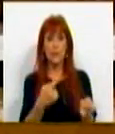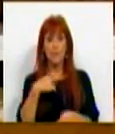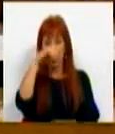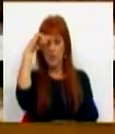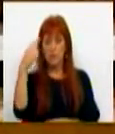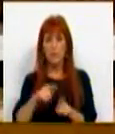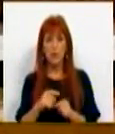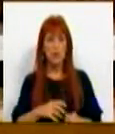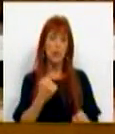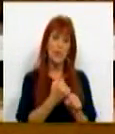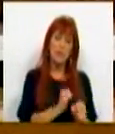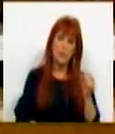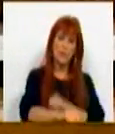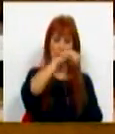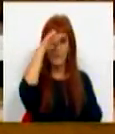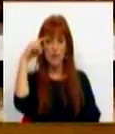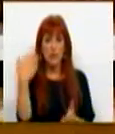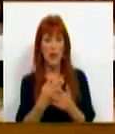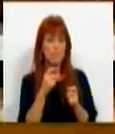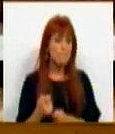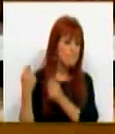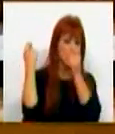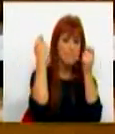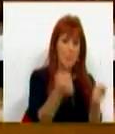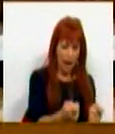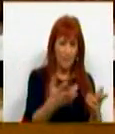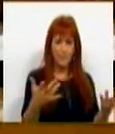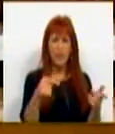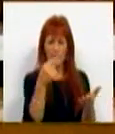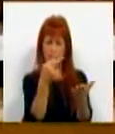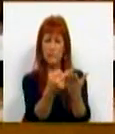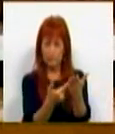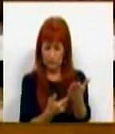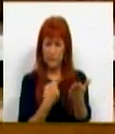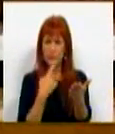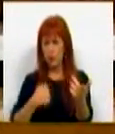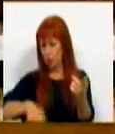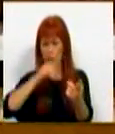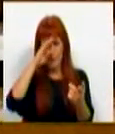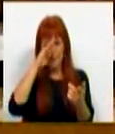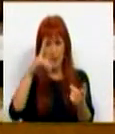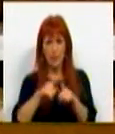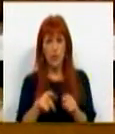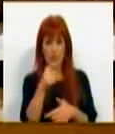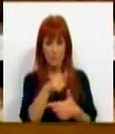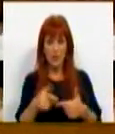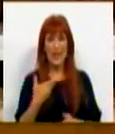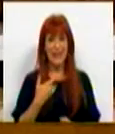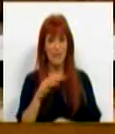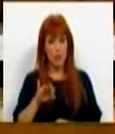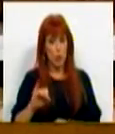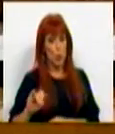dificulta o seu desempenho, dificulta o seu investimento. Está lá dito que, e todos nós sabemos, que o rácio da dívida no